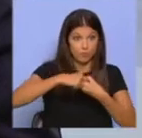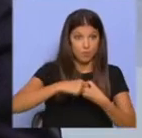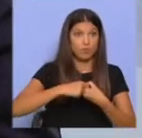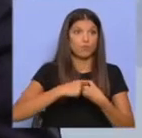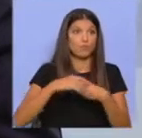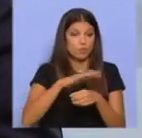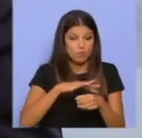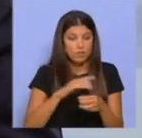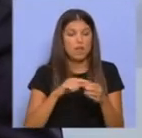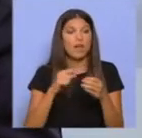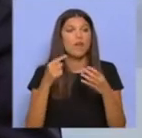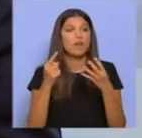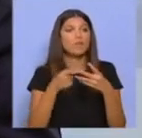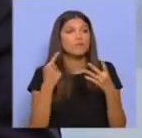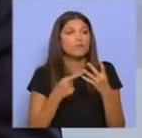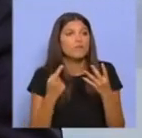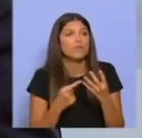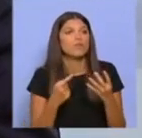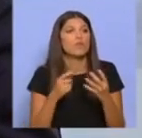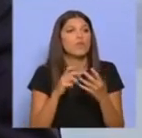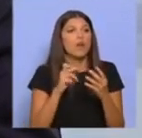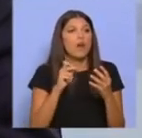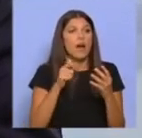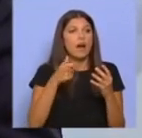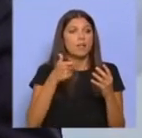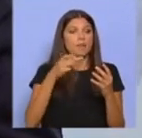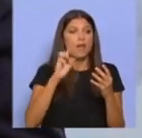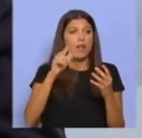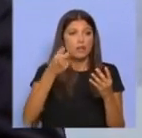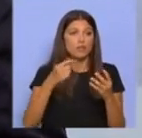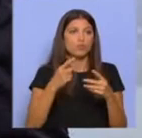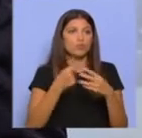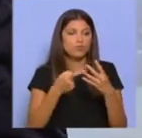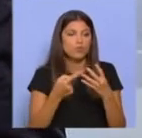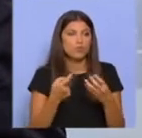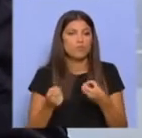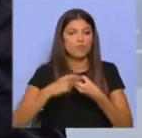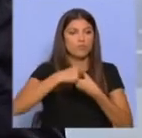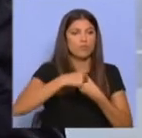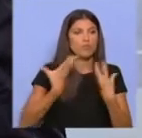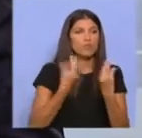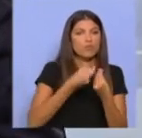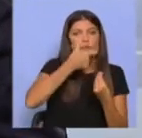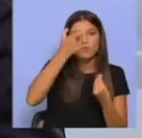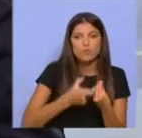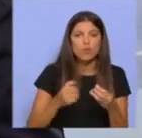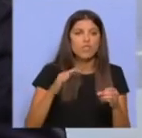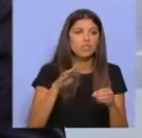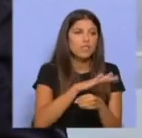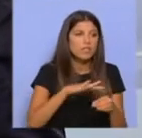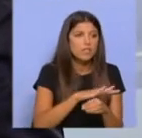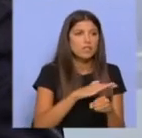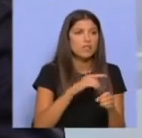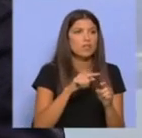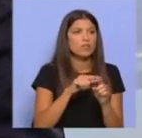Ana Jorge, o professor Adalberto Campos Fernandes, ou a doutora Maria de Belém, juntando muitas pessoas de diferentes setores políticos, com